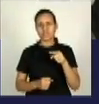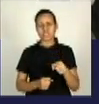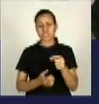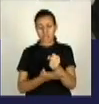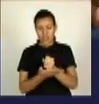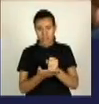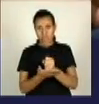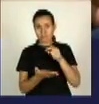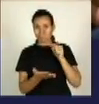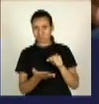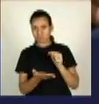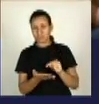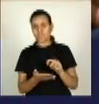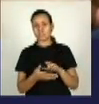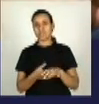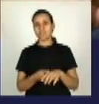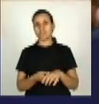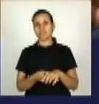desse antibiótico que